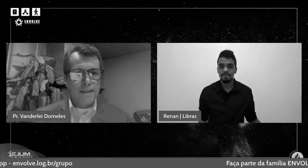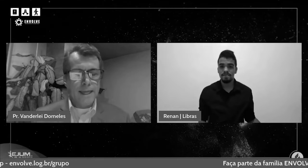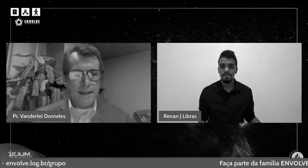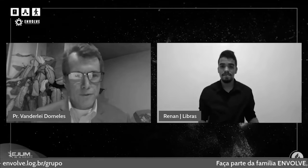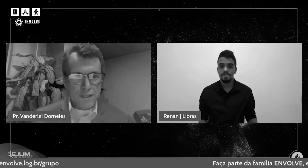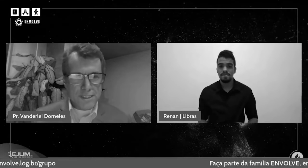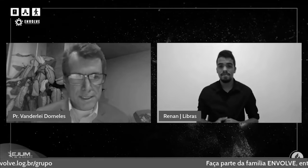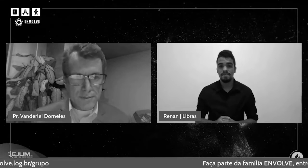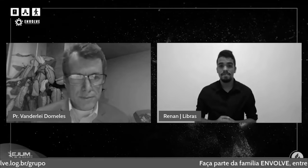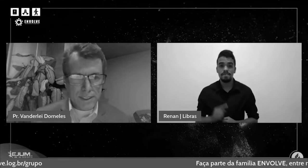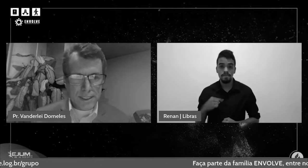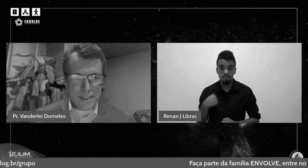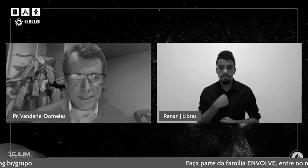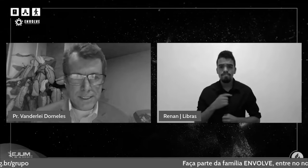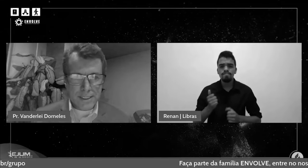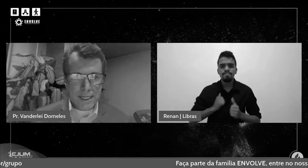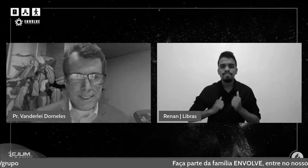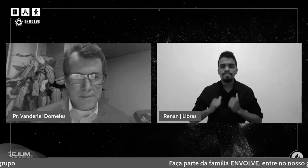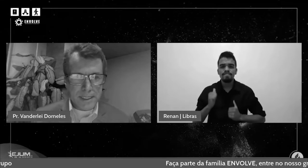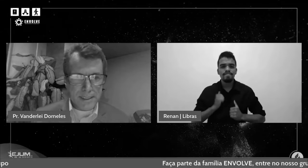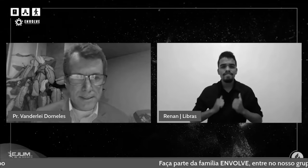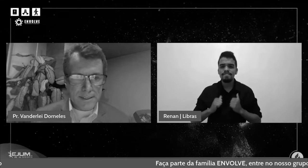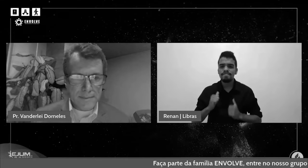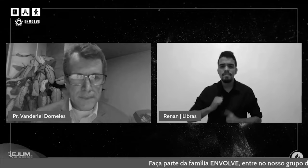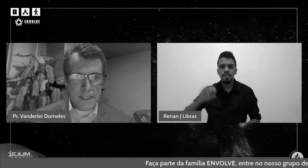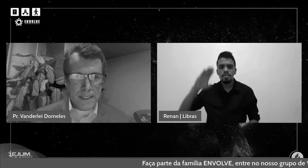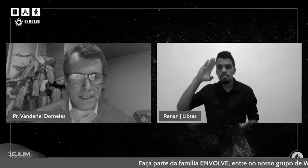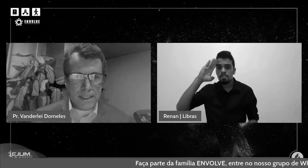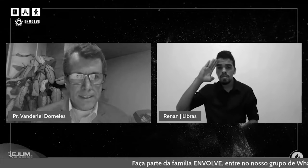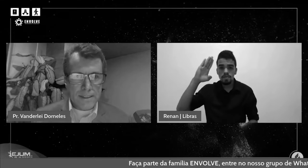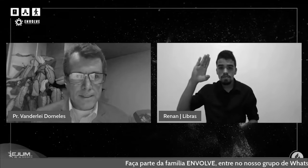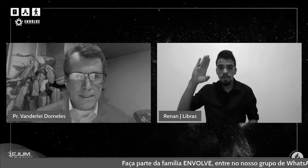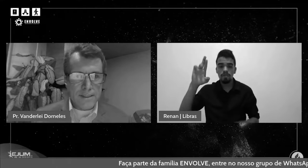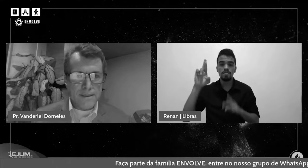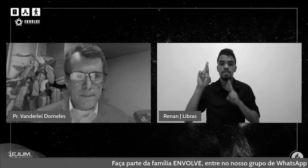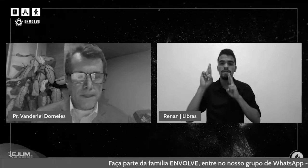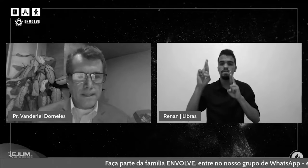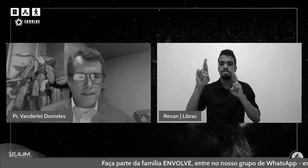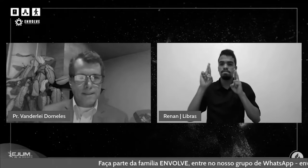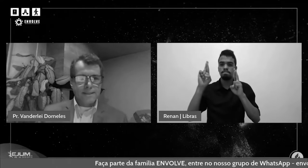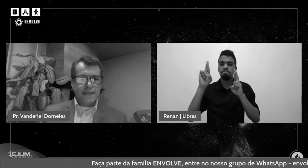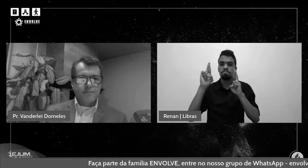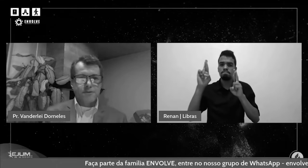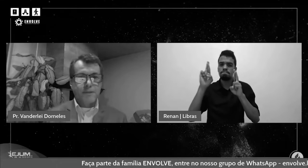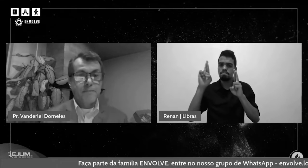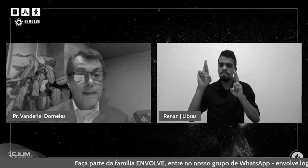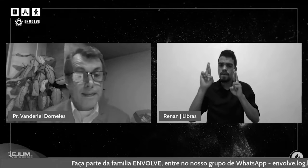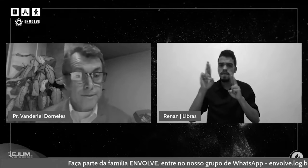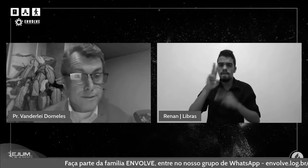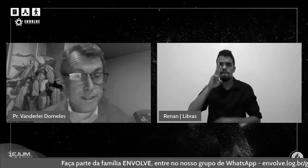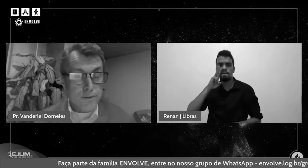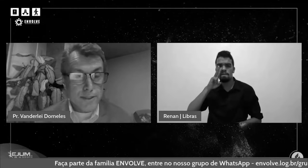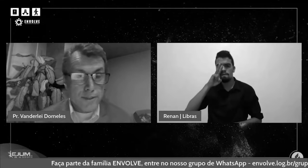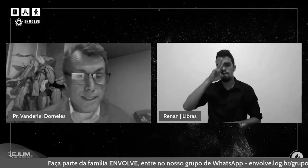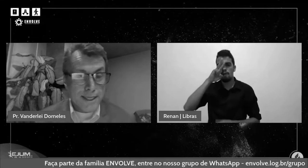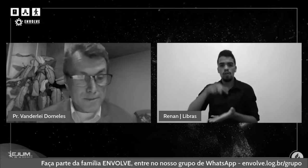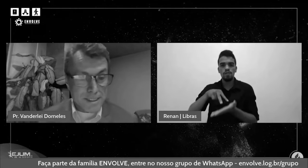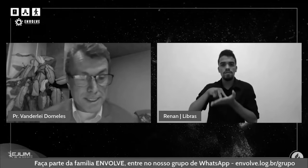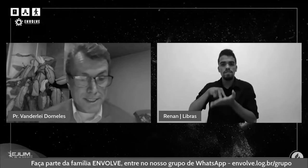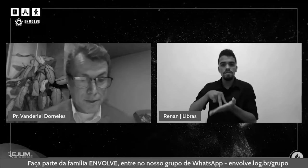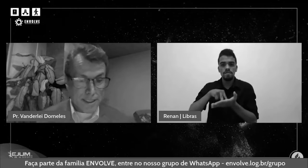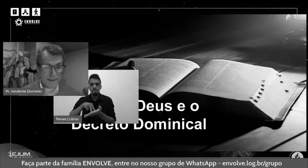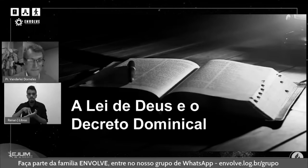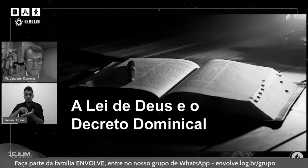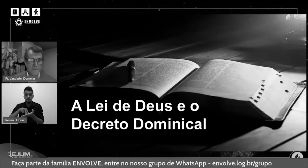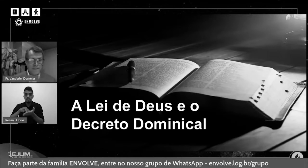a convicção, de ter a esperança e de estarmos preparados quando ele